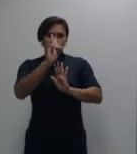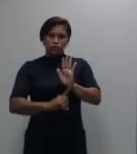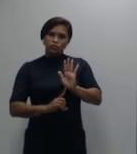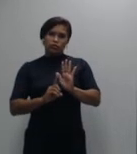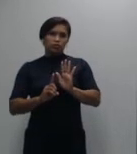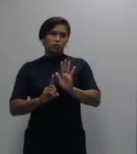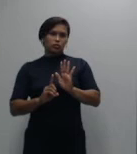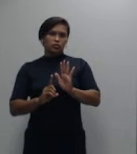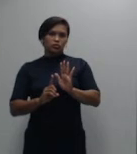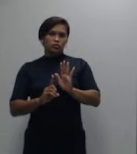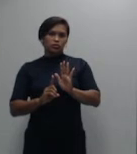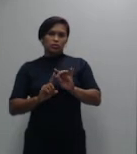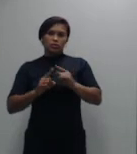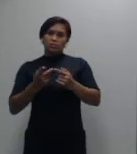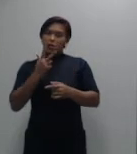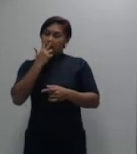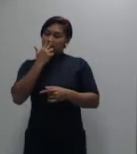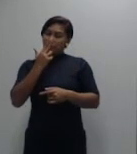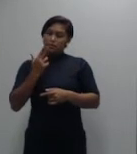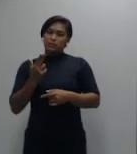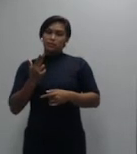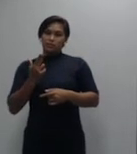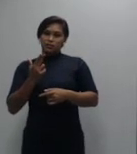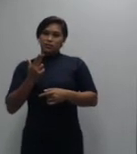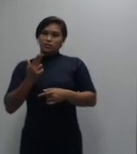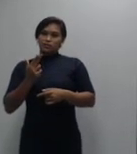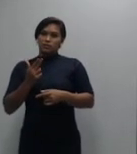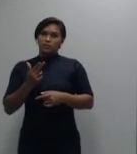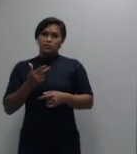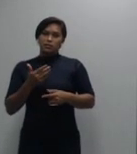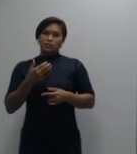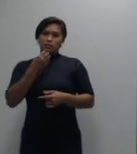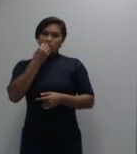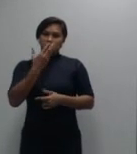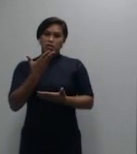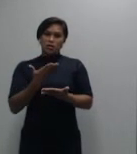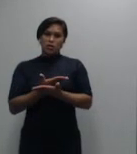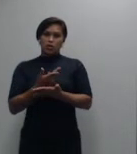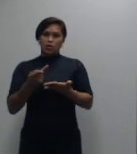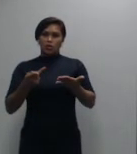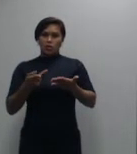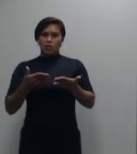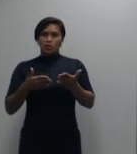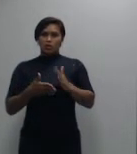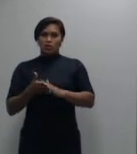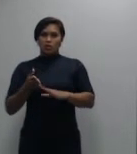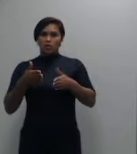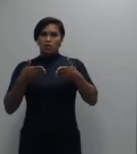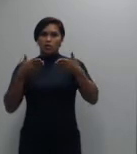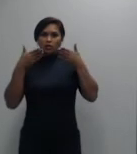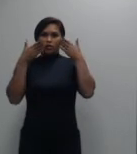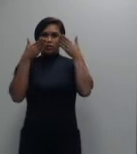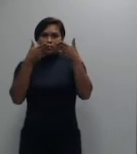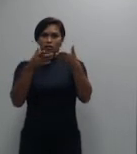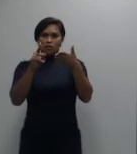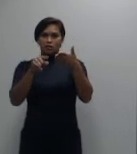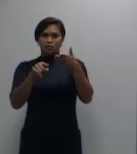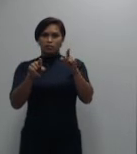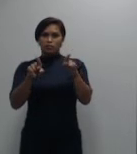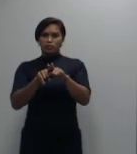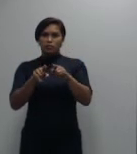faz o que parece conveniente na espera é focar meu amor